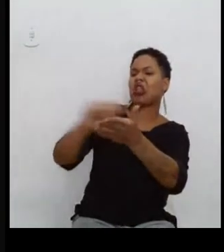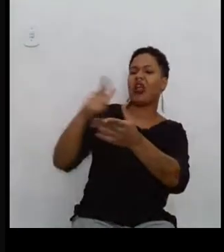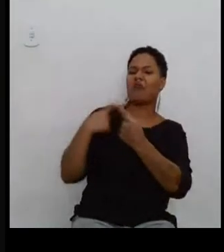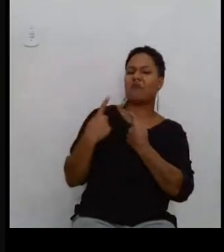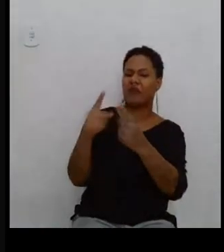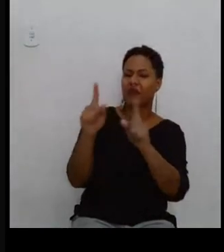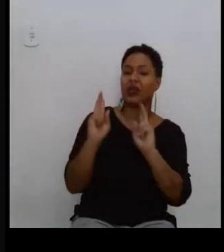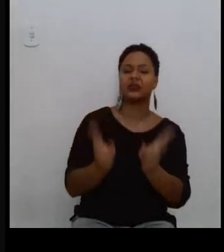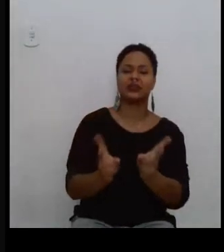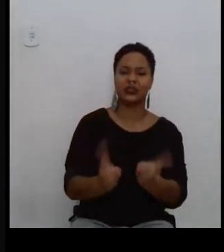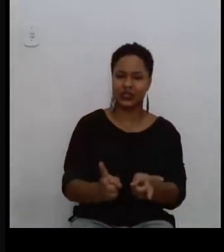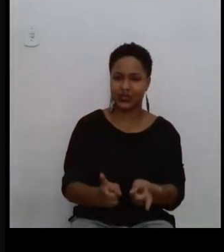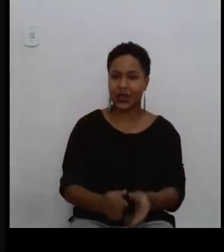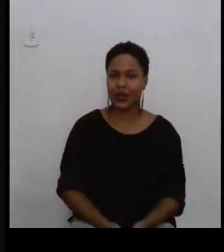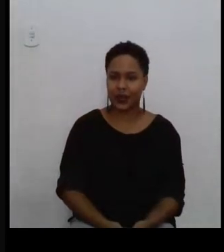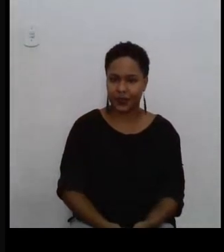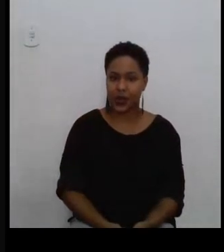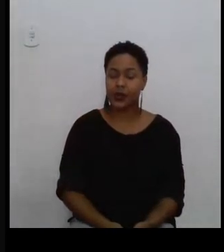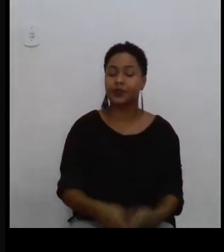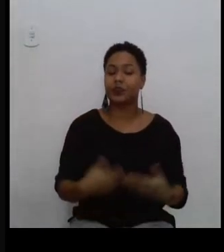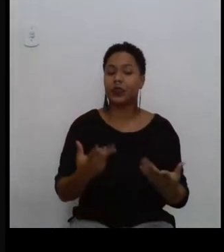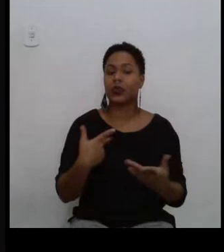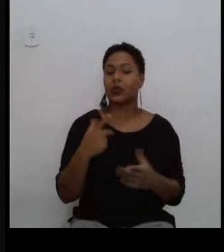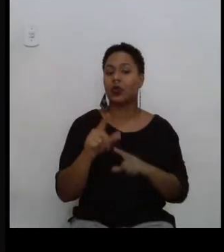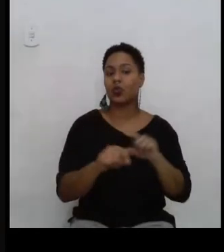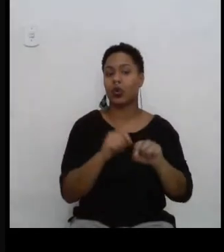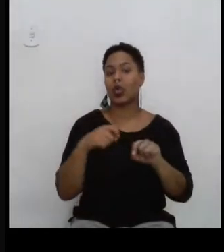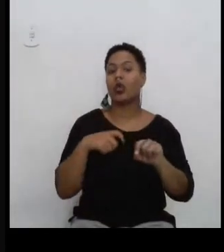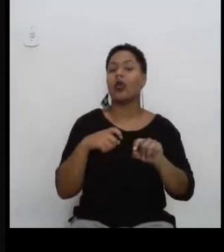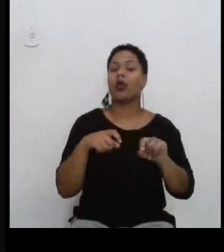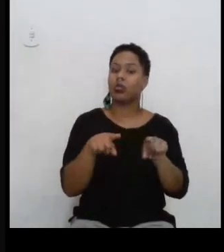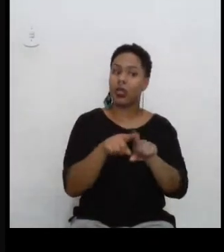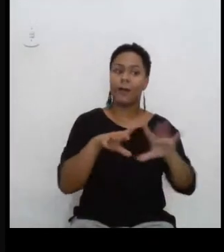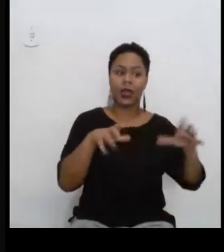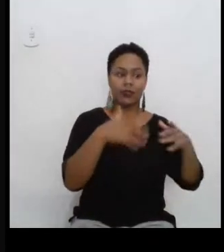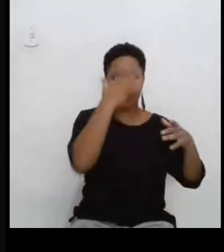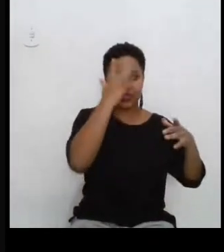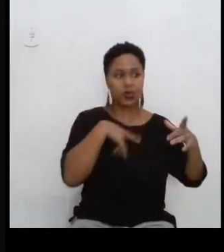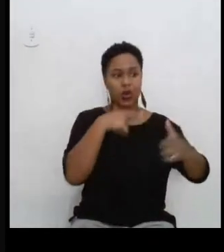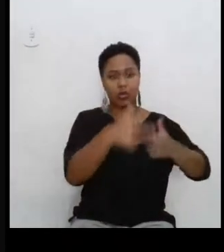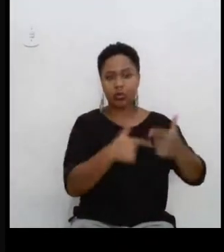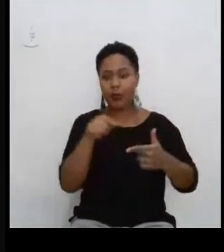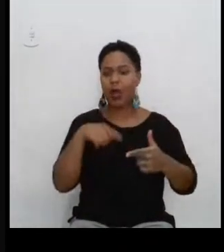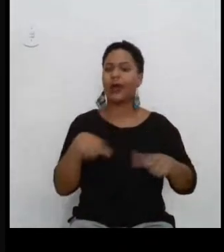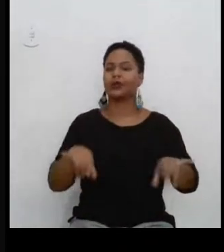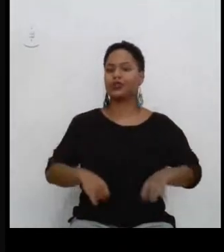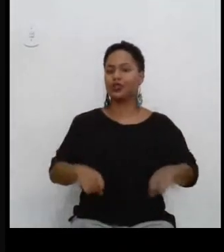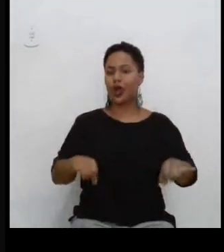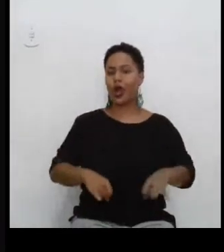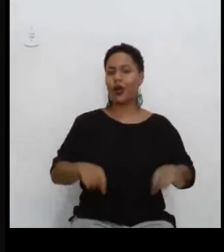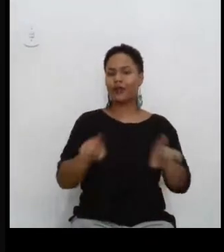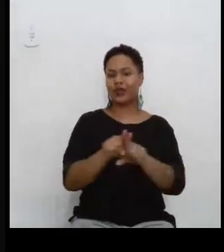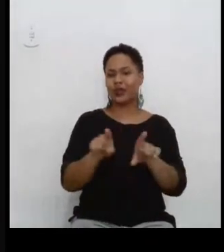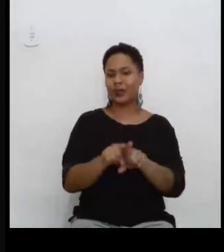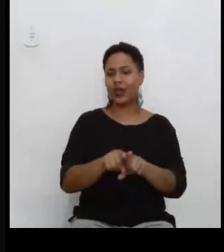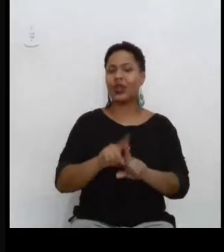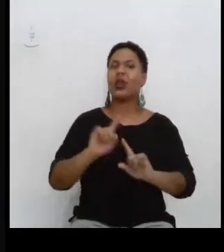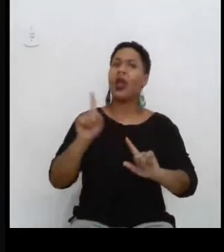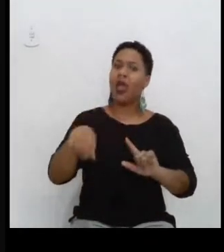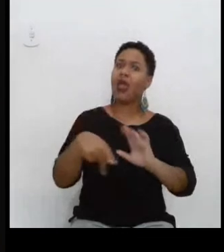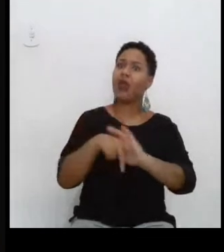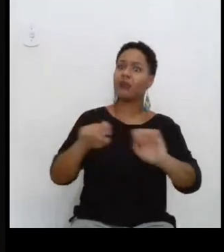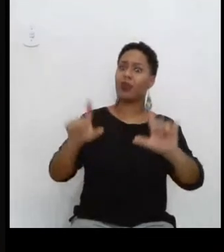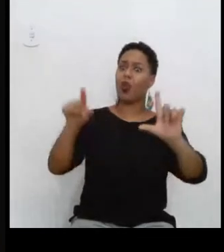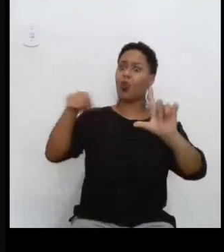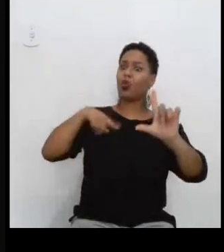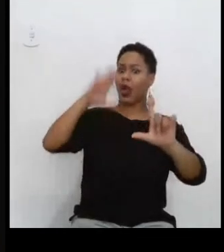esse humano tencione a restauração e fogo não era primeiras manifestaciones por sua memória não receberam o nome sensibilidade